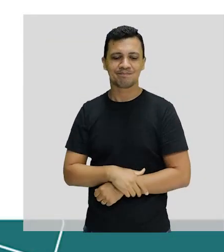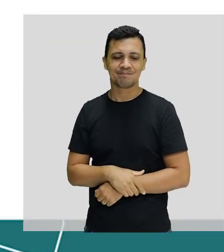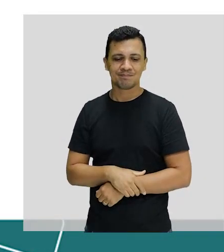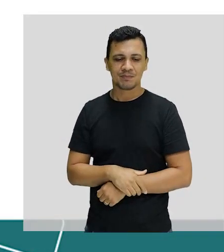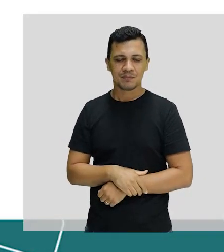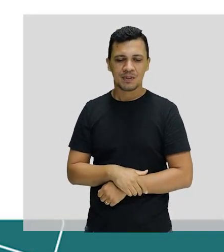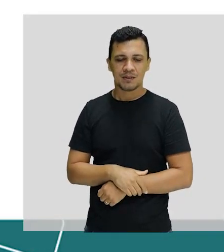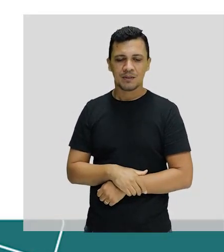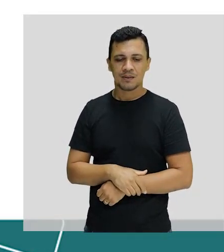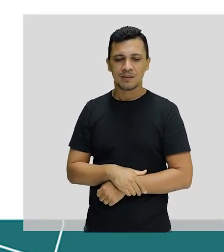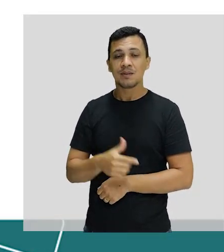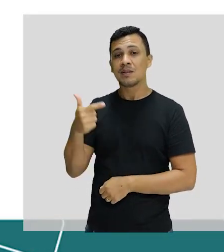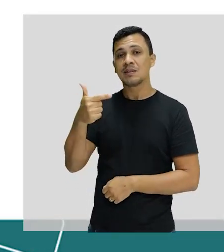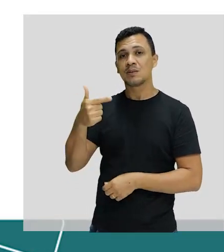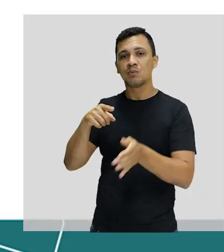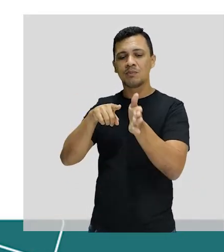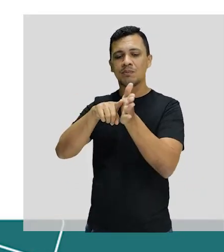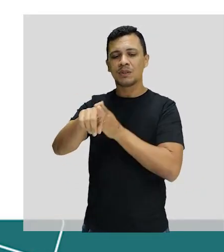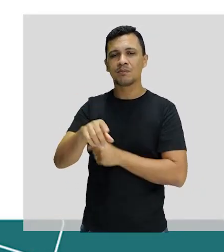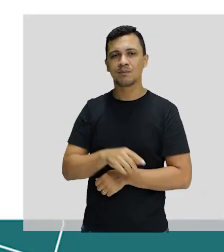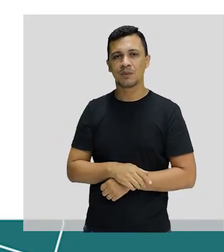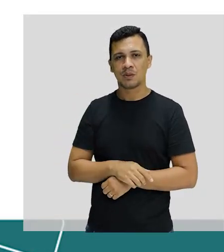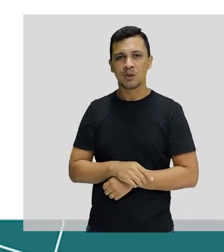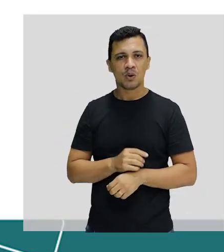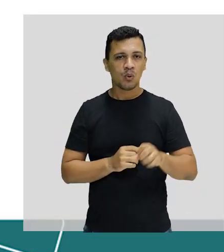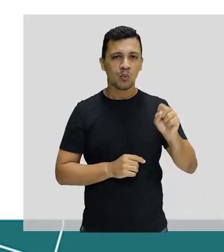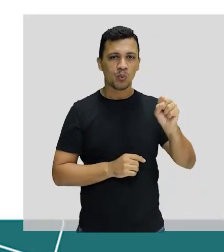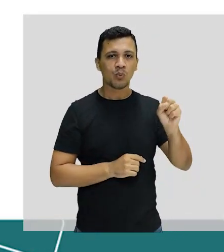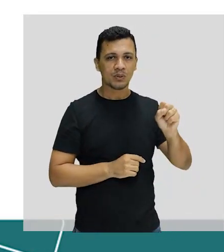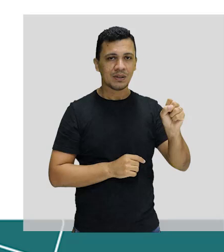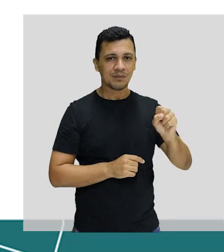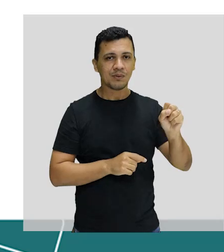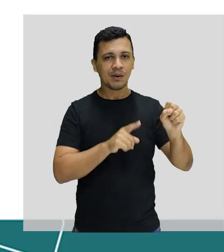diz o seguinte, o oitavo termo de uma PG é